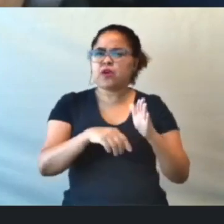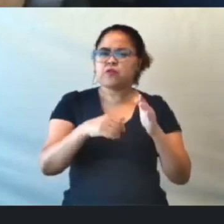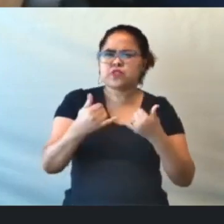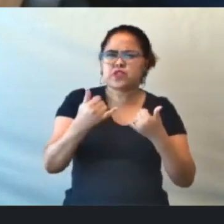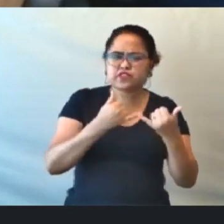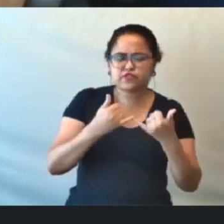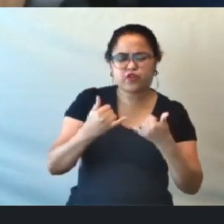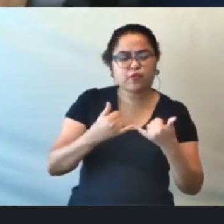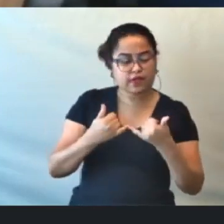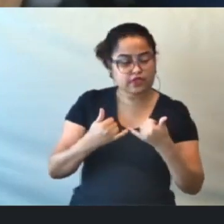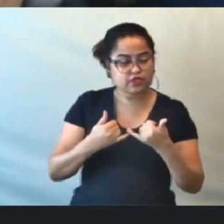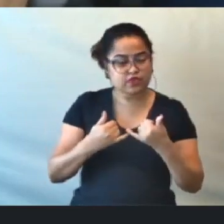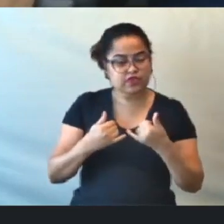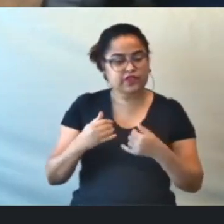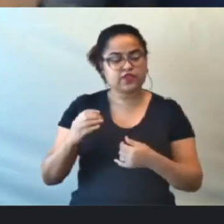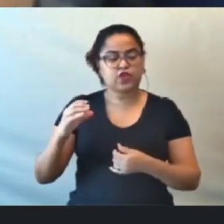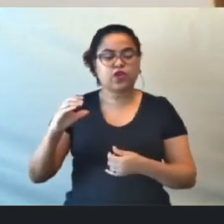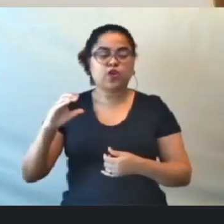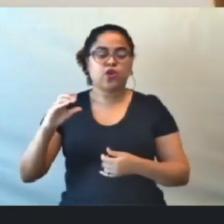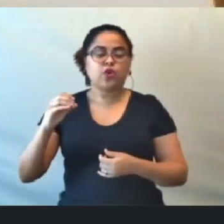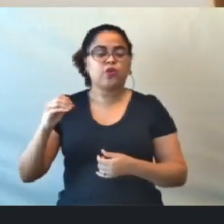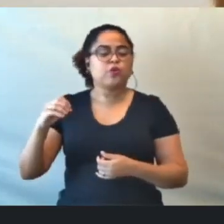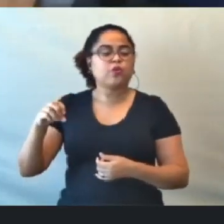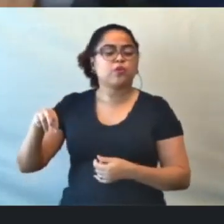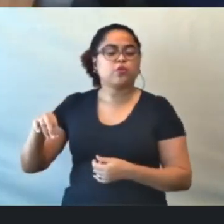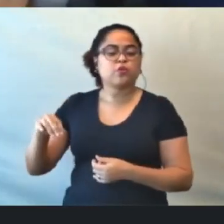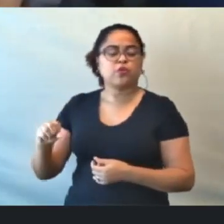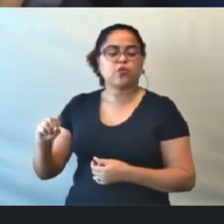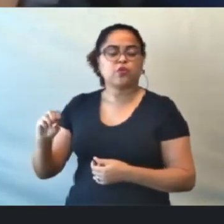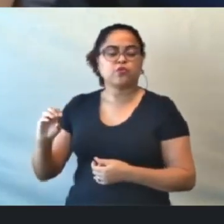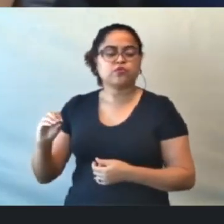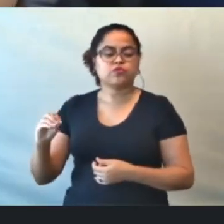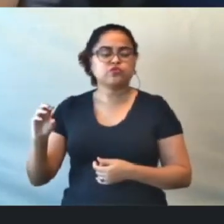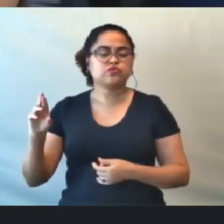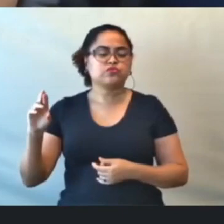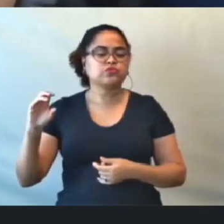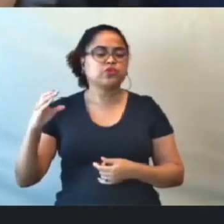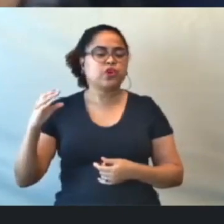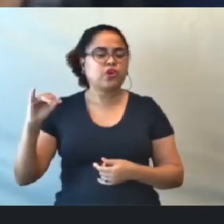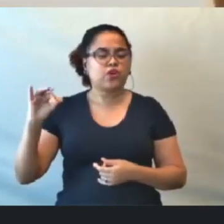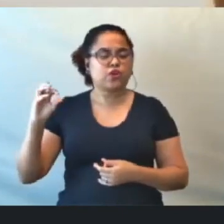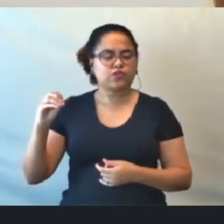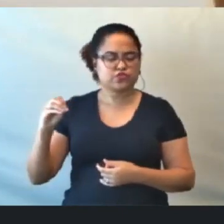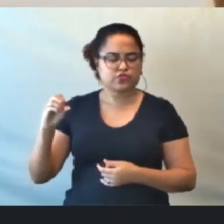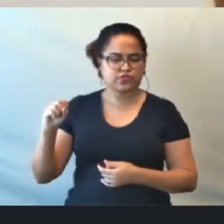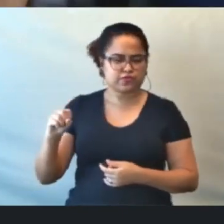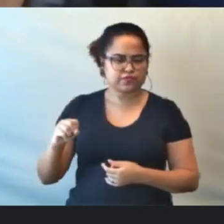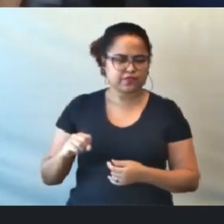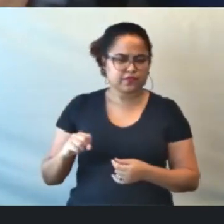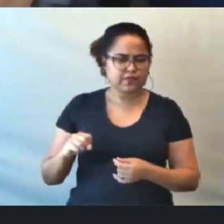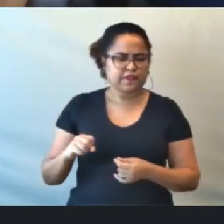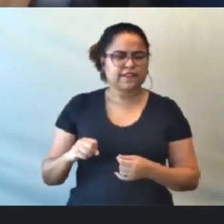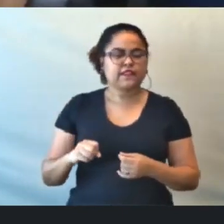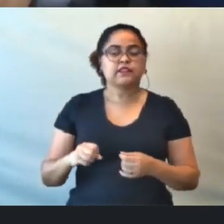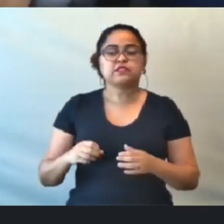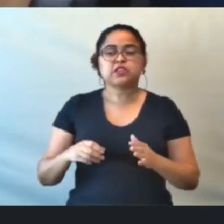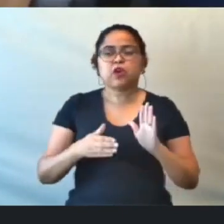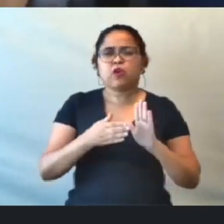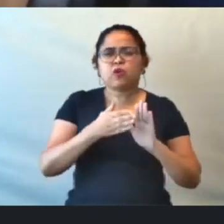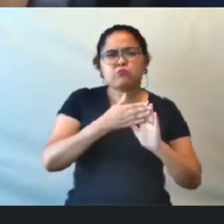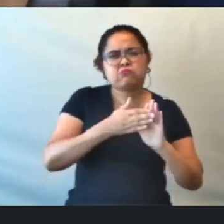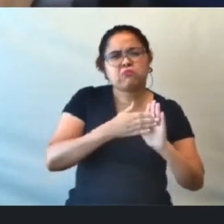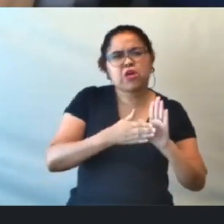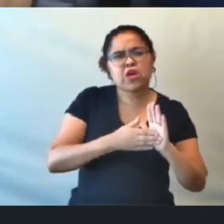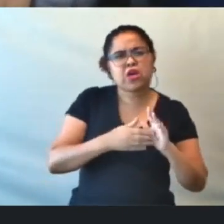IGAN para as nossas análises, porque são dados públicos e podem ser acessados a